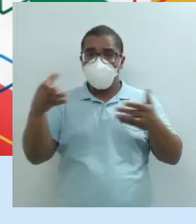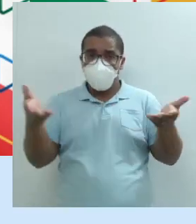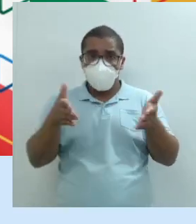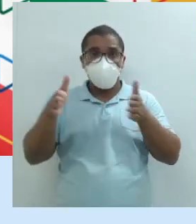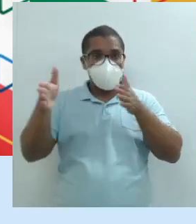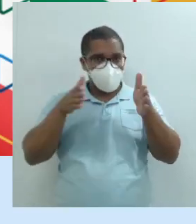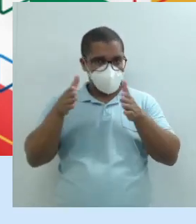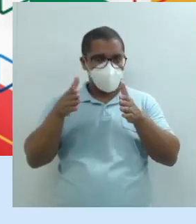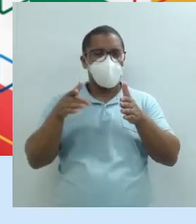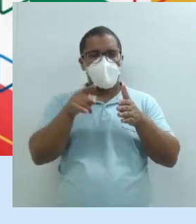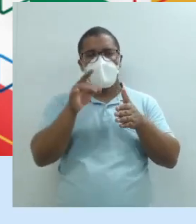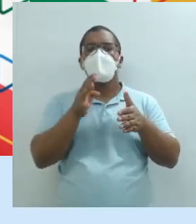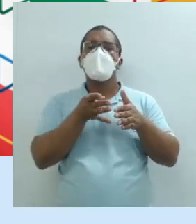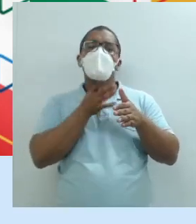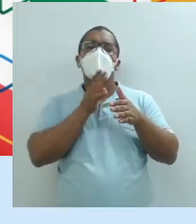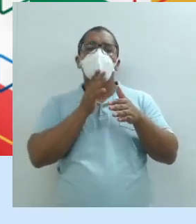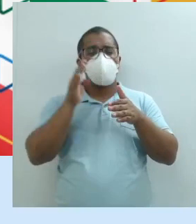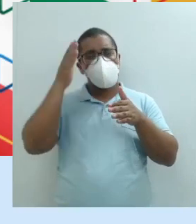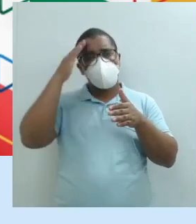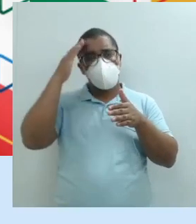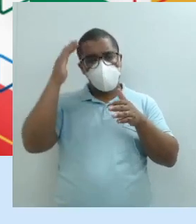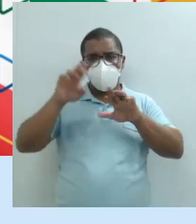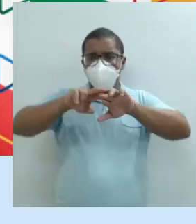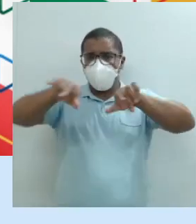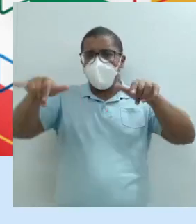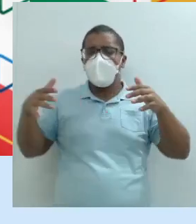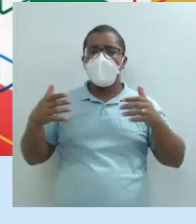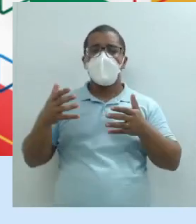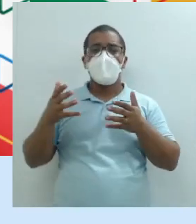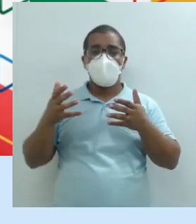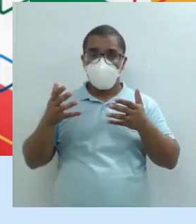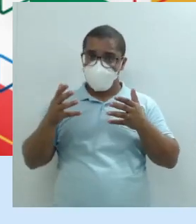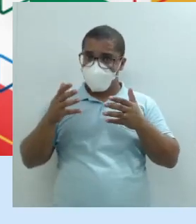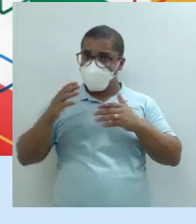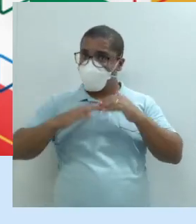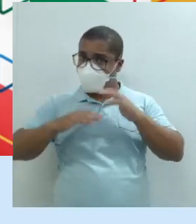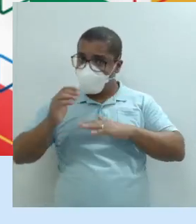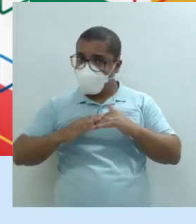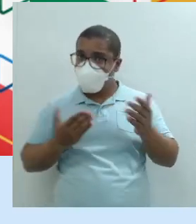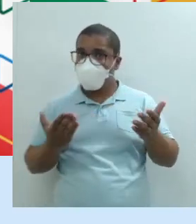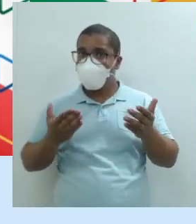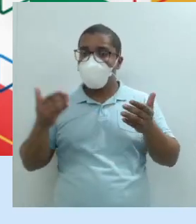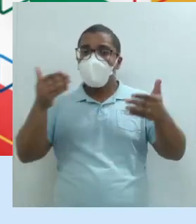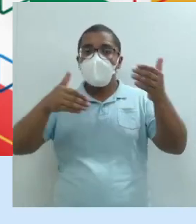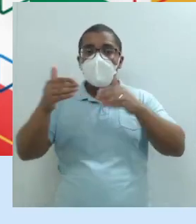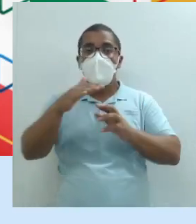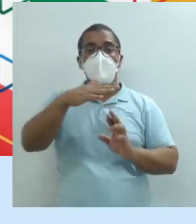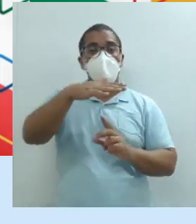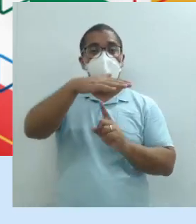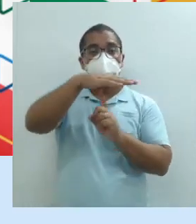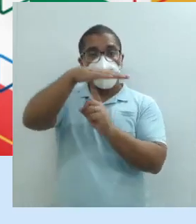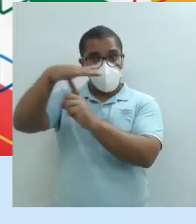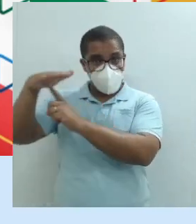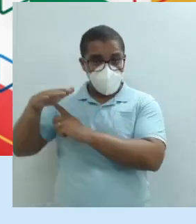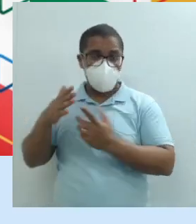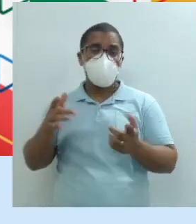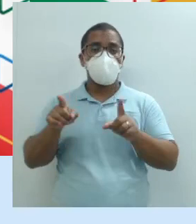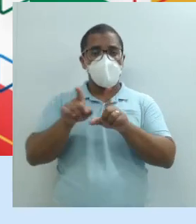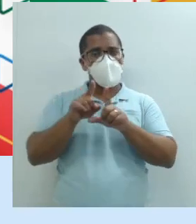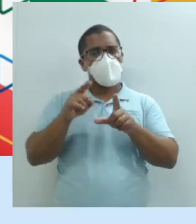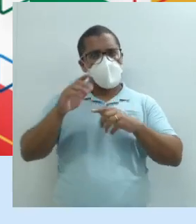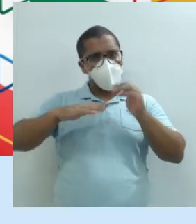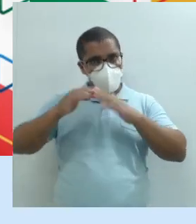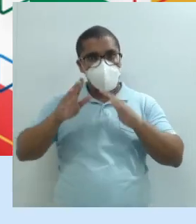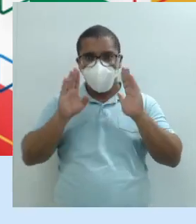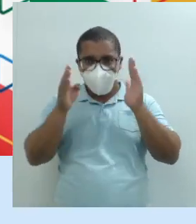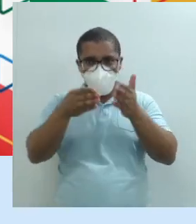época, para conhecer as diversas profissões, participar, né, de feiras de profissões também é uma boa, para